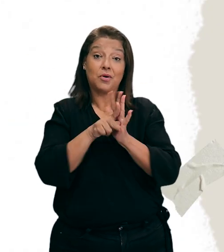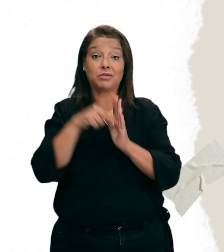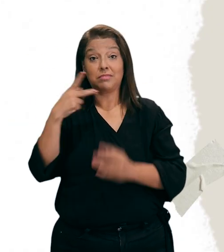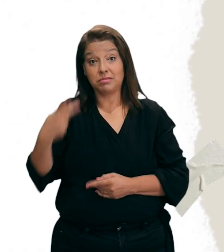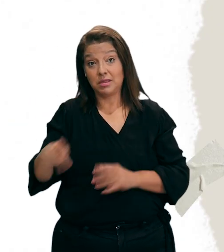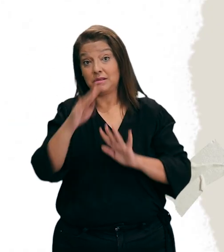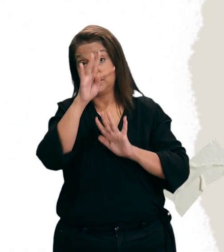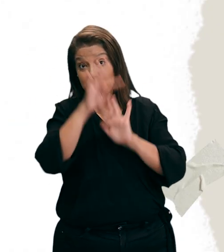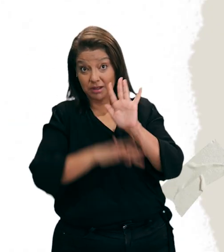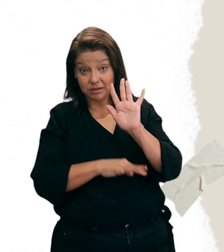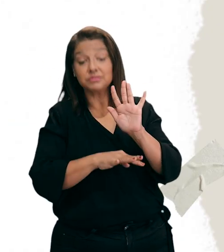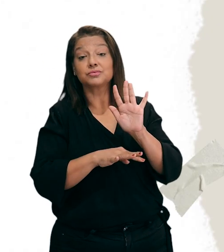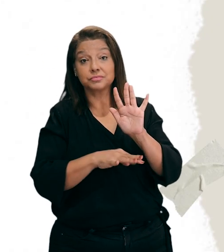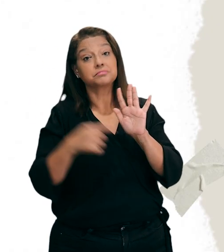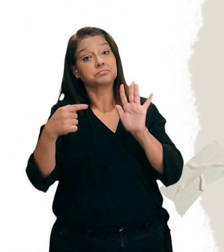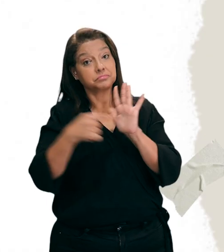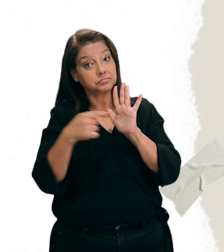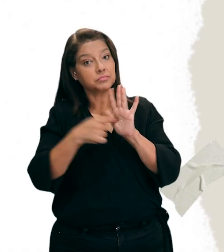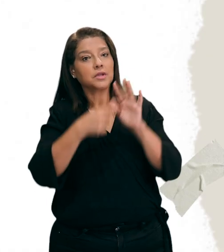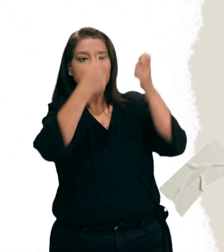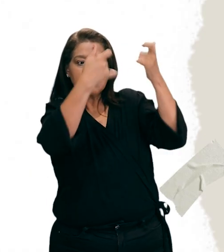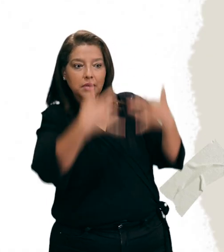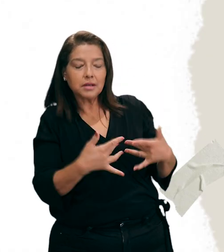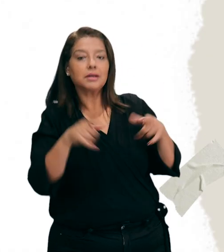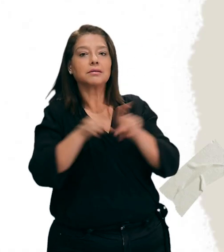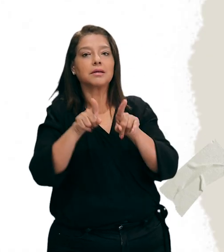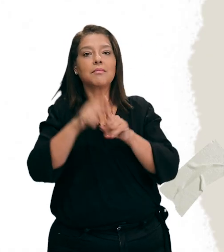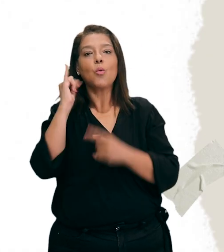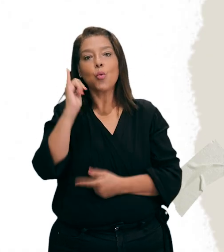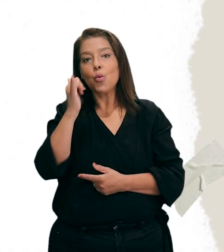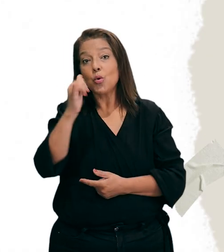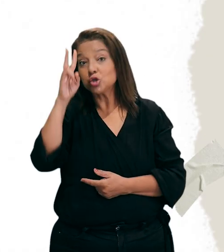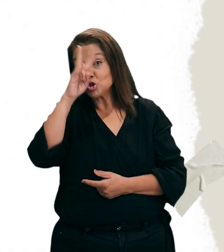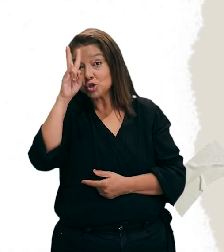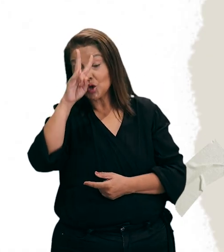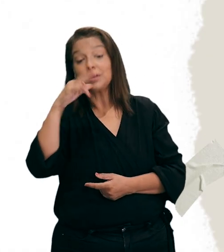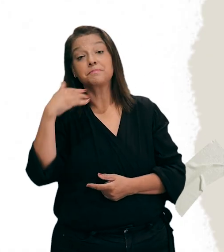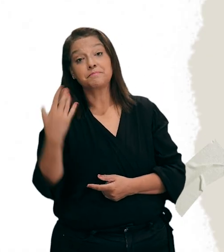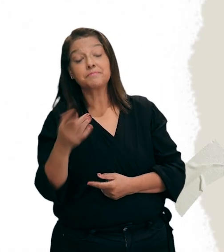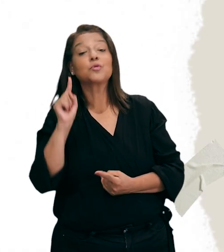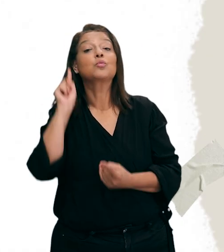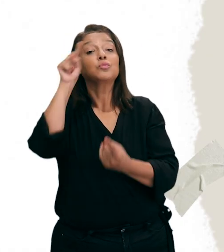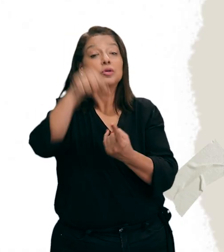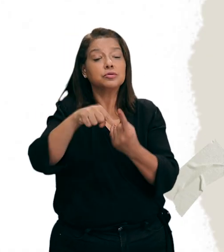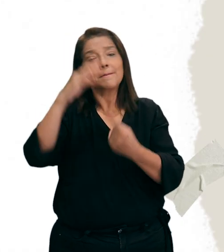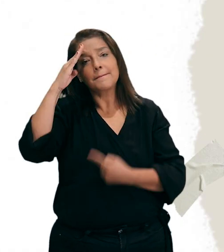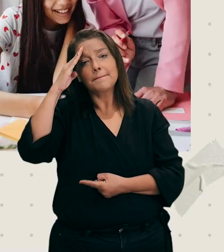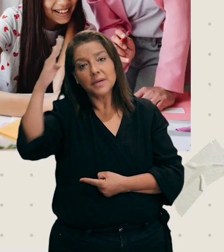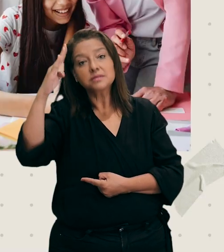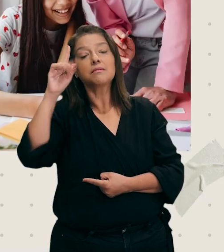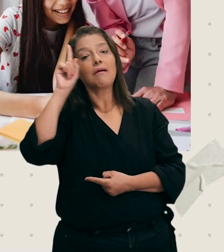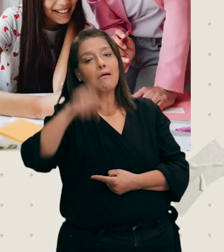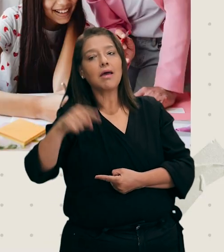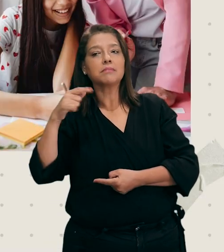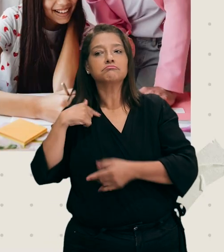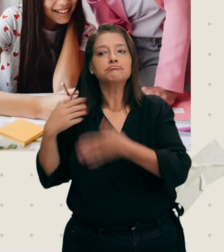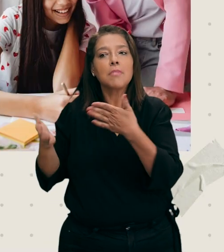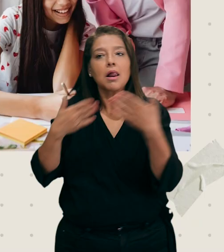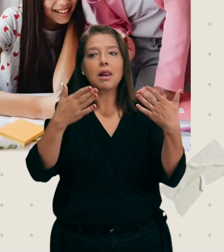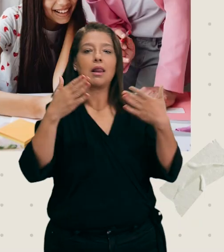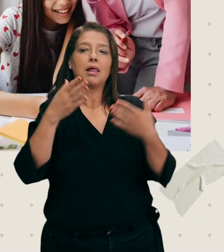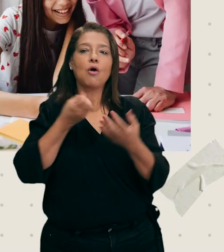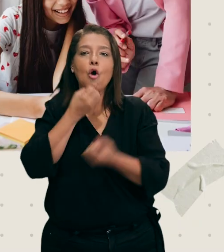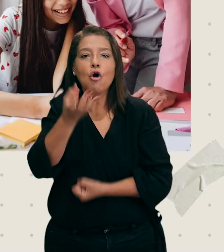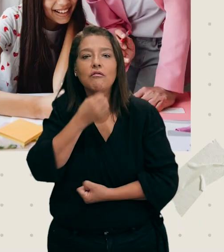Há enredo e intenção de contar uma história. Logo, a finalidade principal é entreter ou